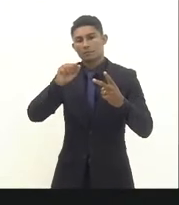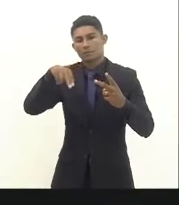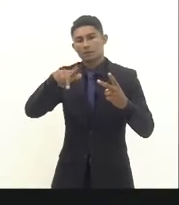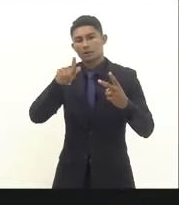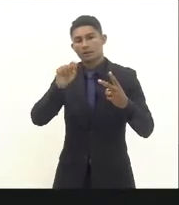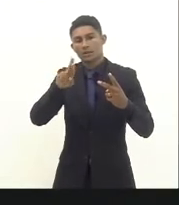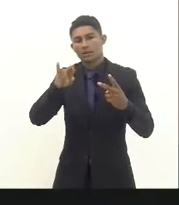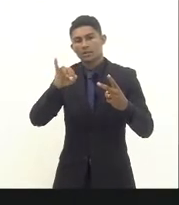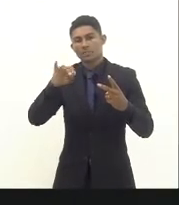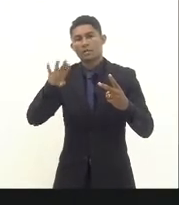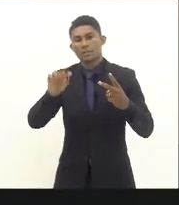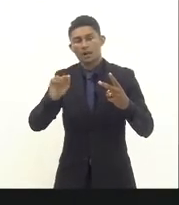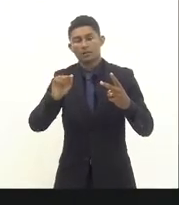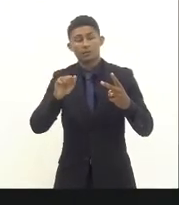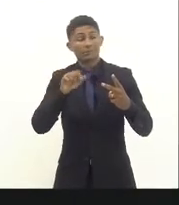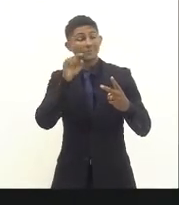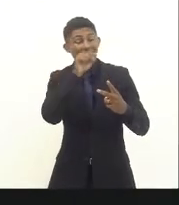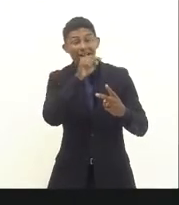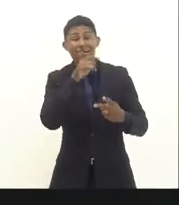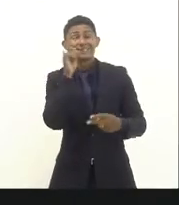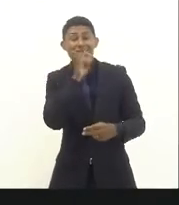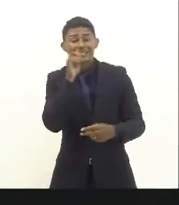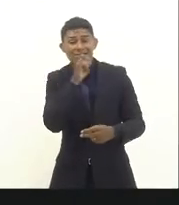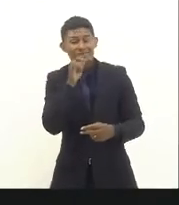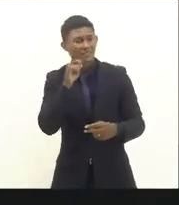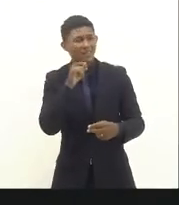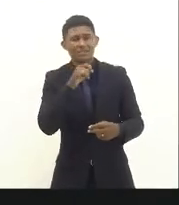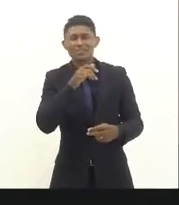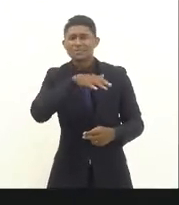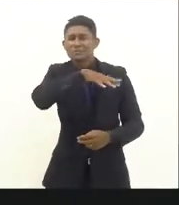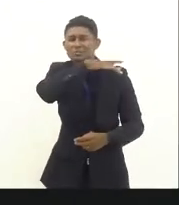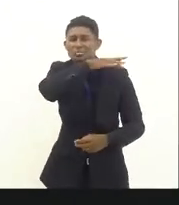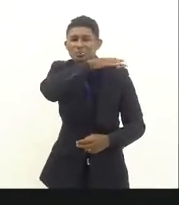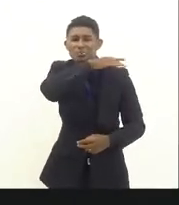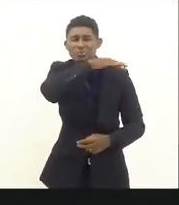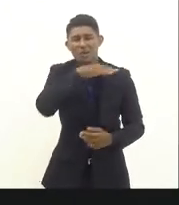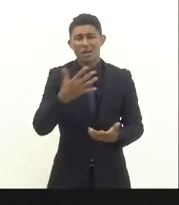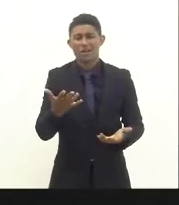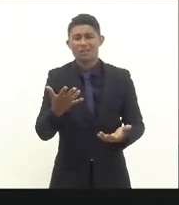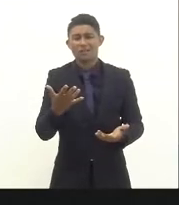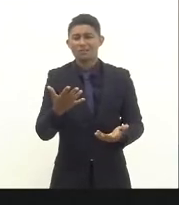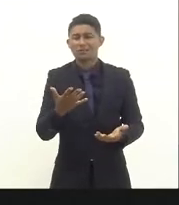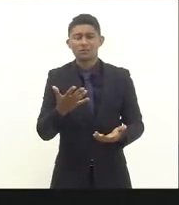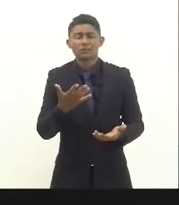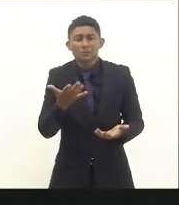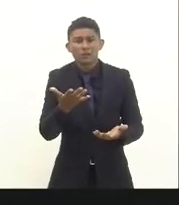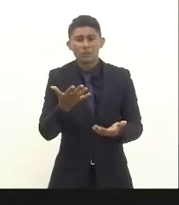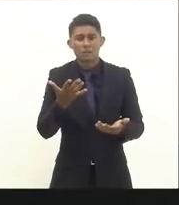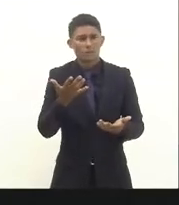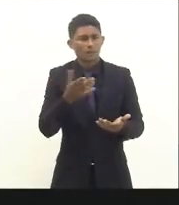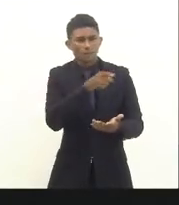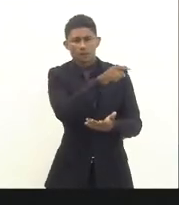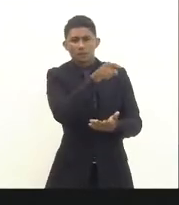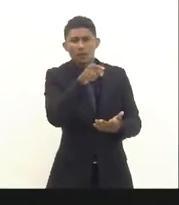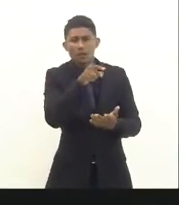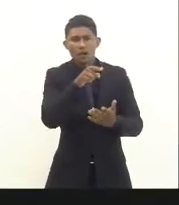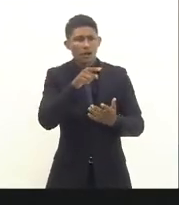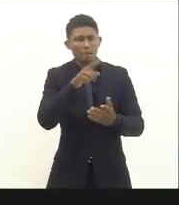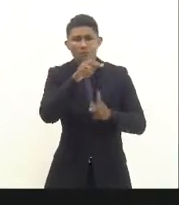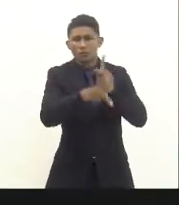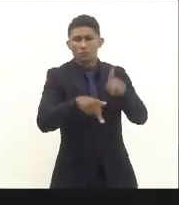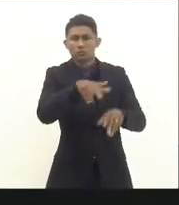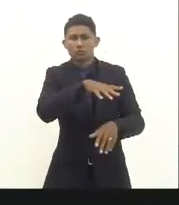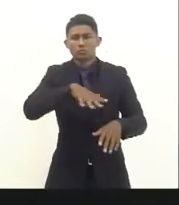anel e a qualidade de serviço que presta péssimo não tem nenhuma agência disponível para que a população possa reclamar